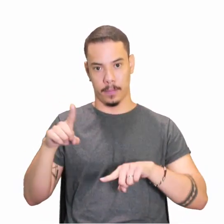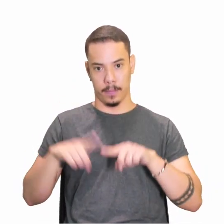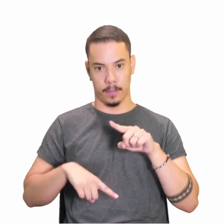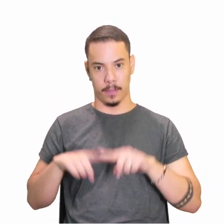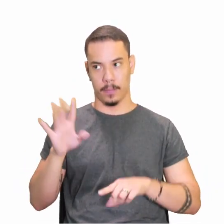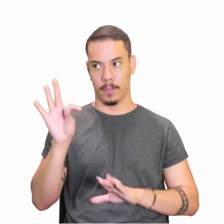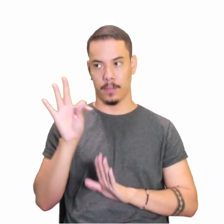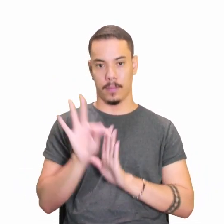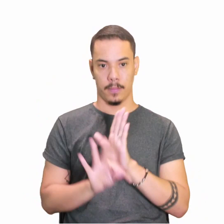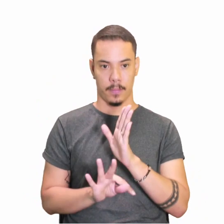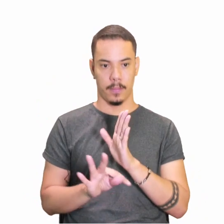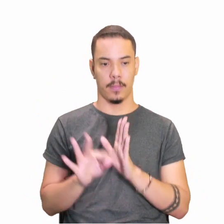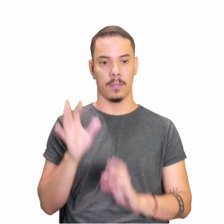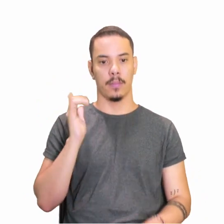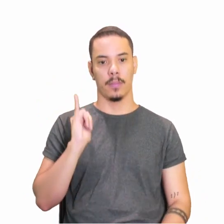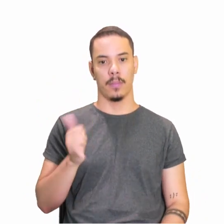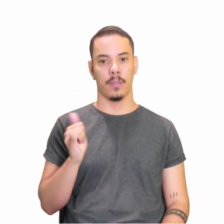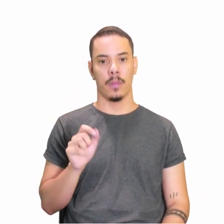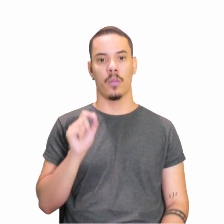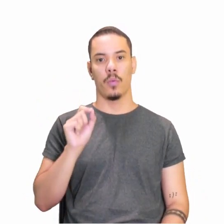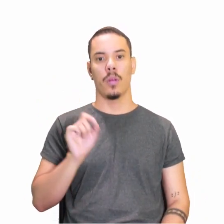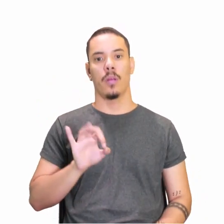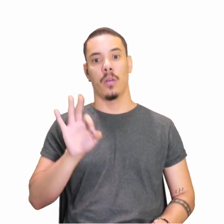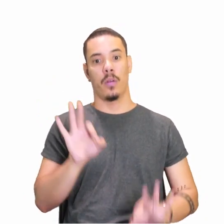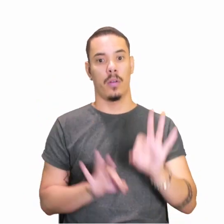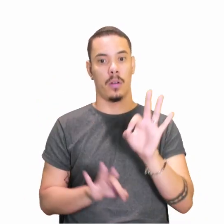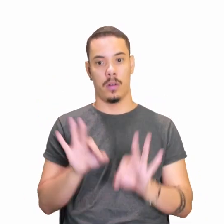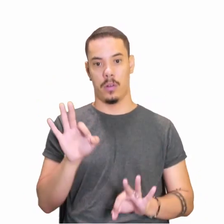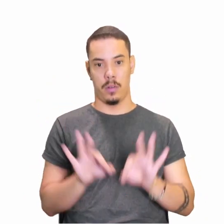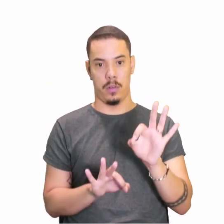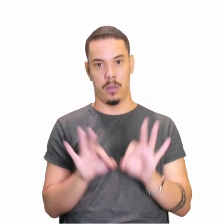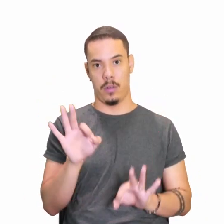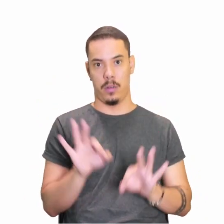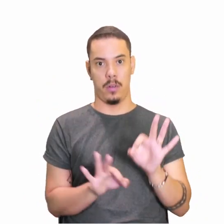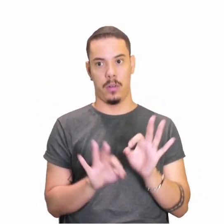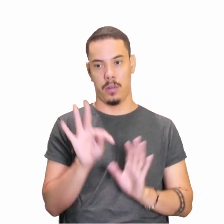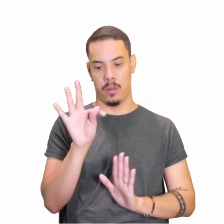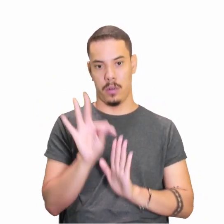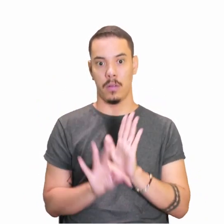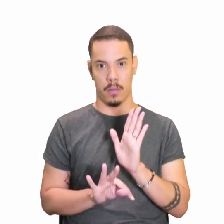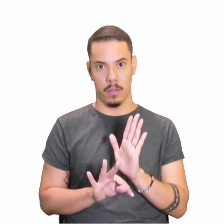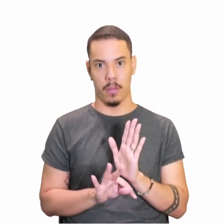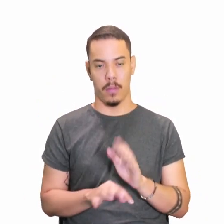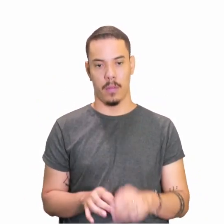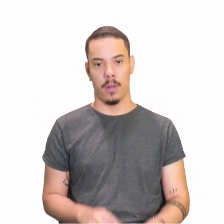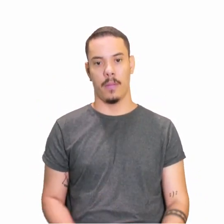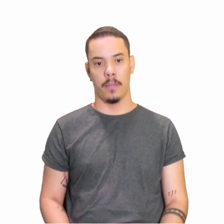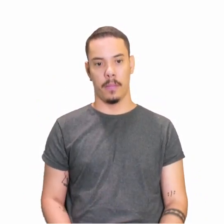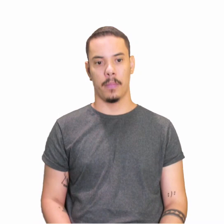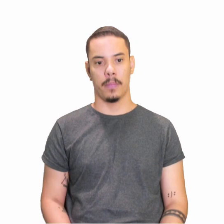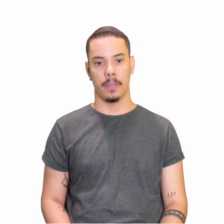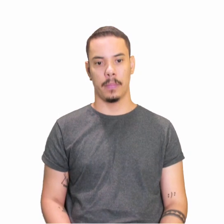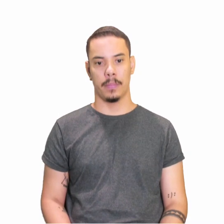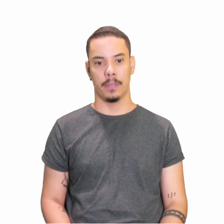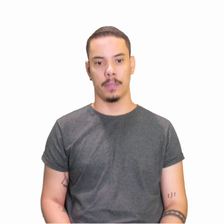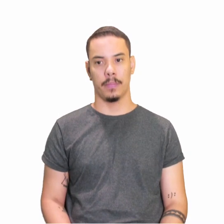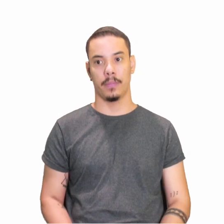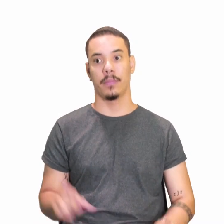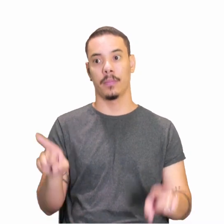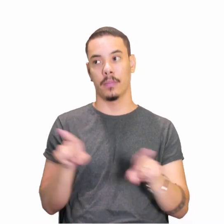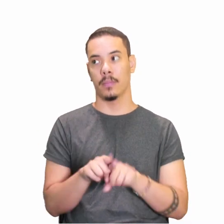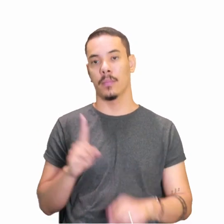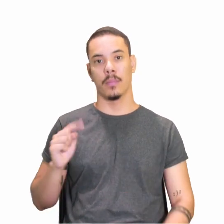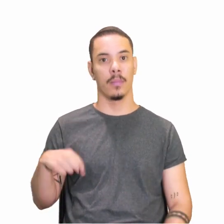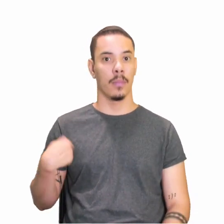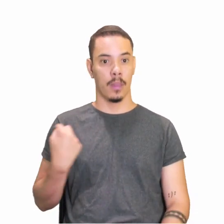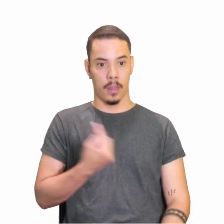narrativa, eles são para a organização do texto, certo? Ok. E aí, para